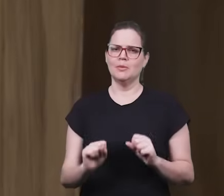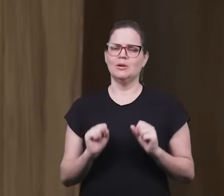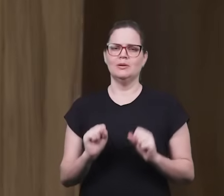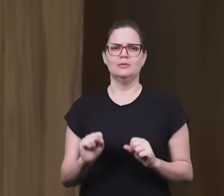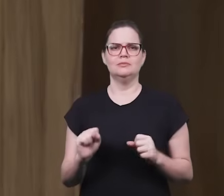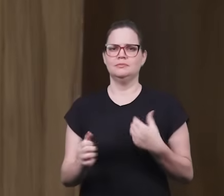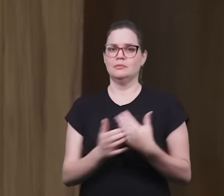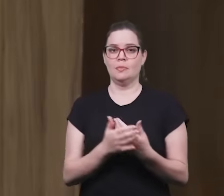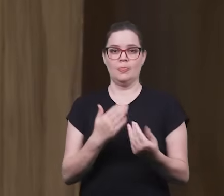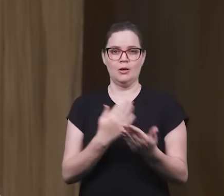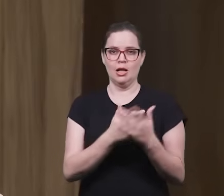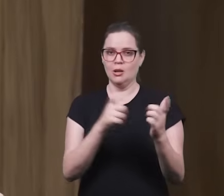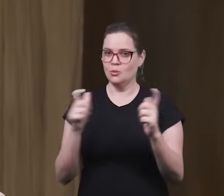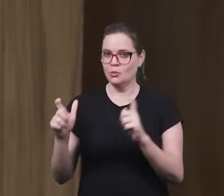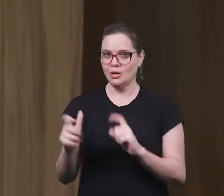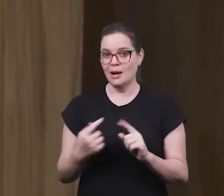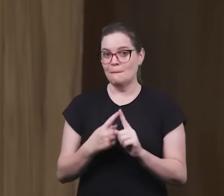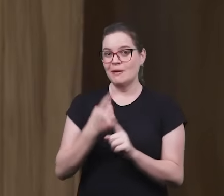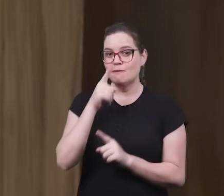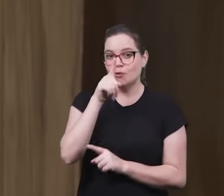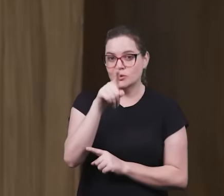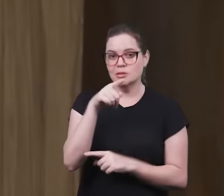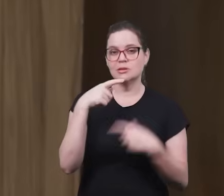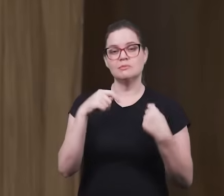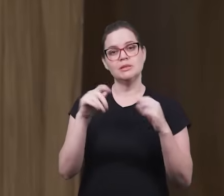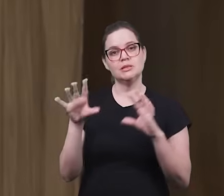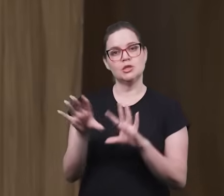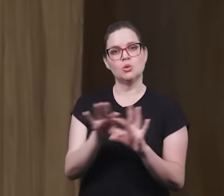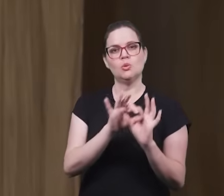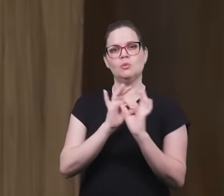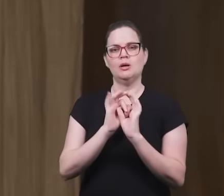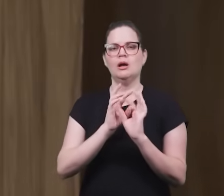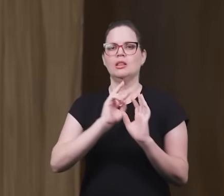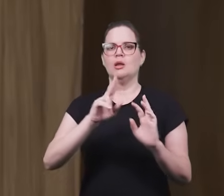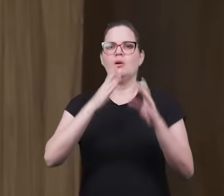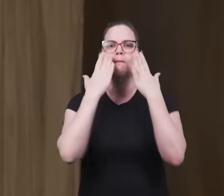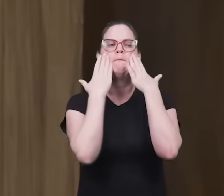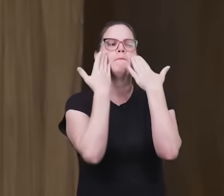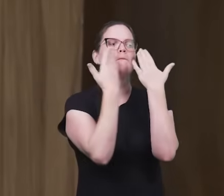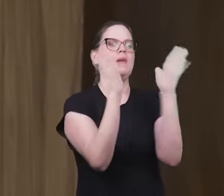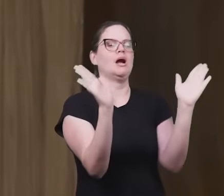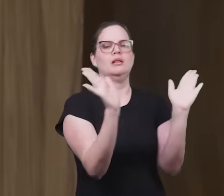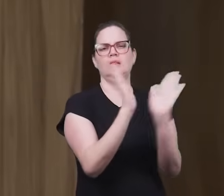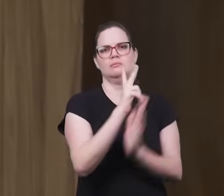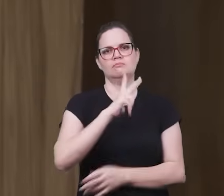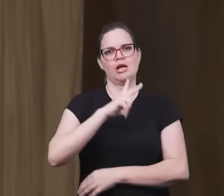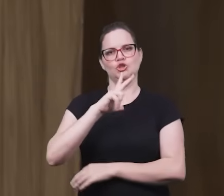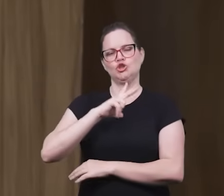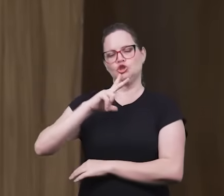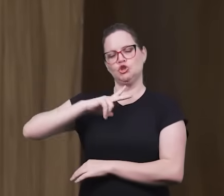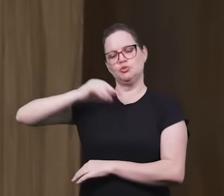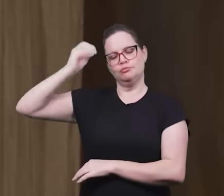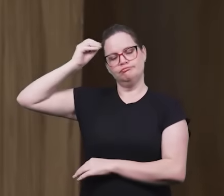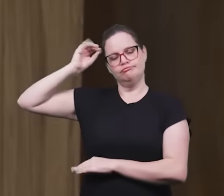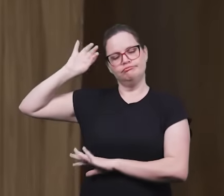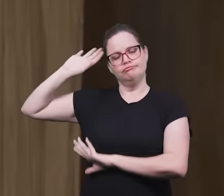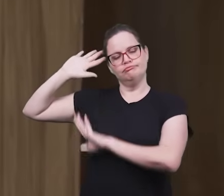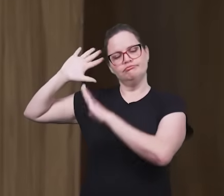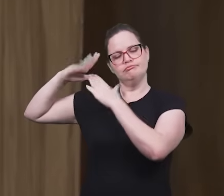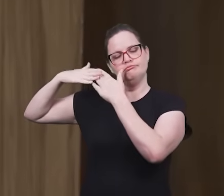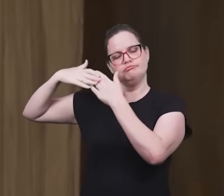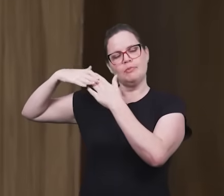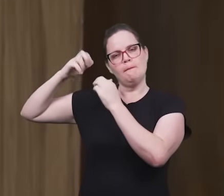pode ser aonde você estiver, desde que não seja como os fariseus, como os religiosos da